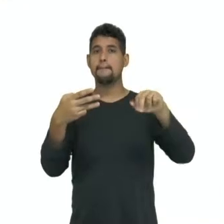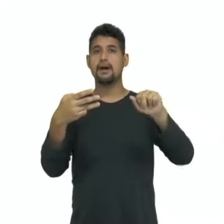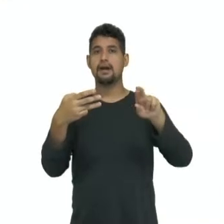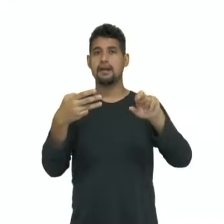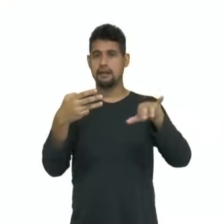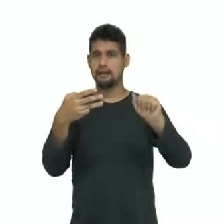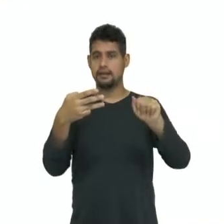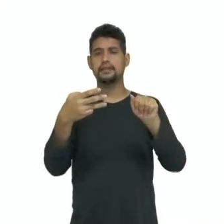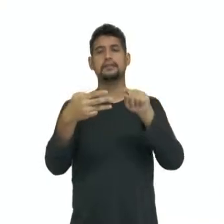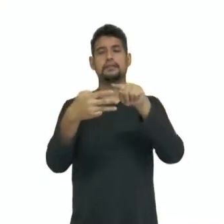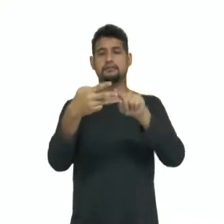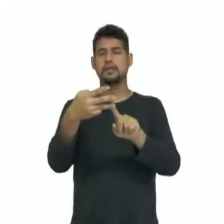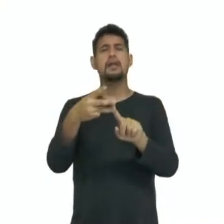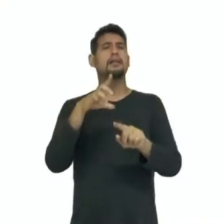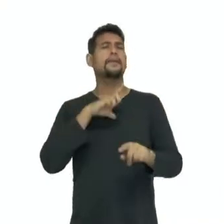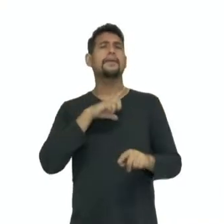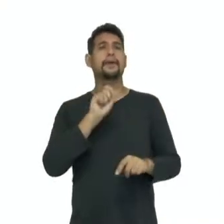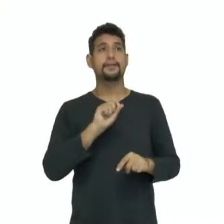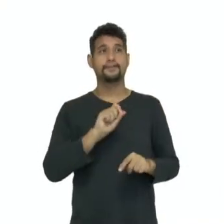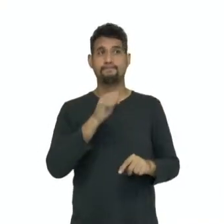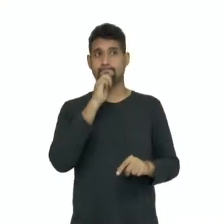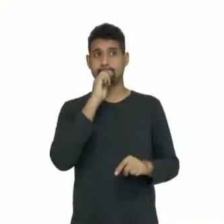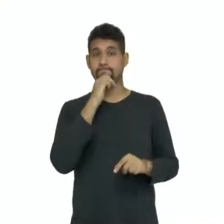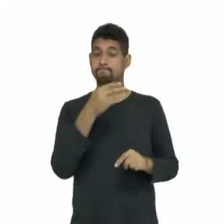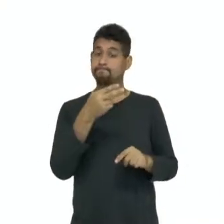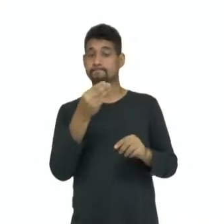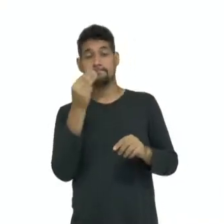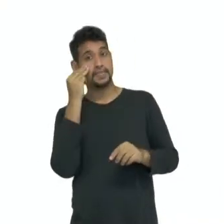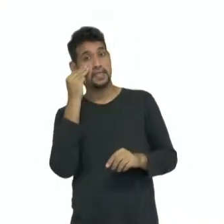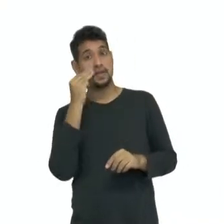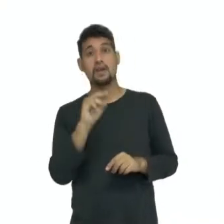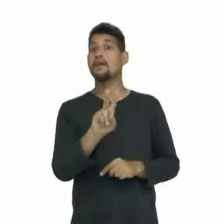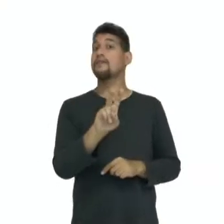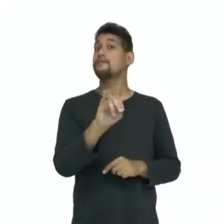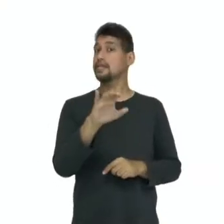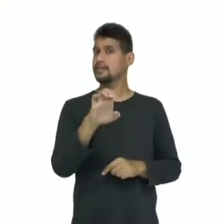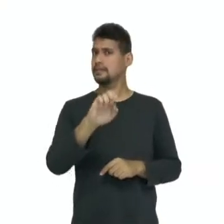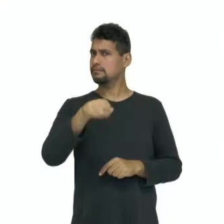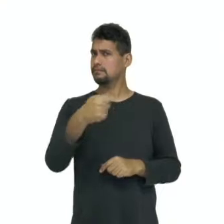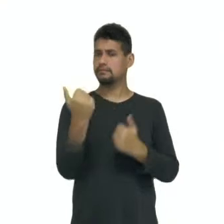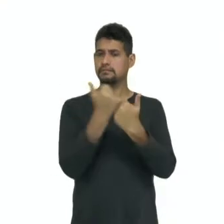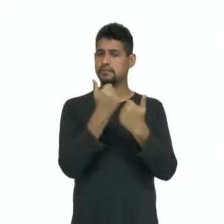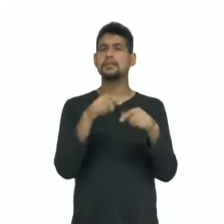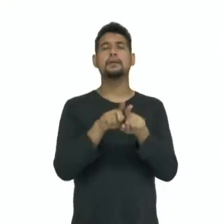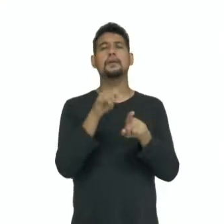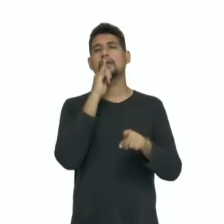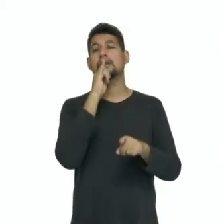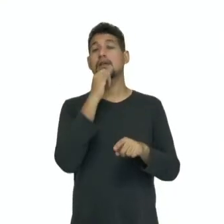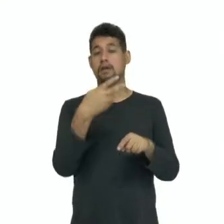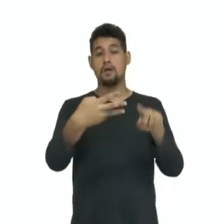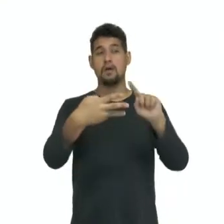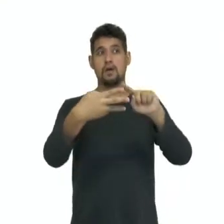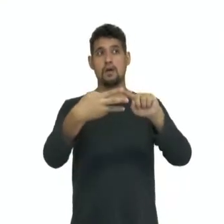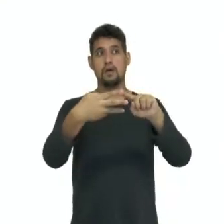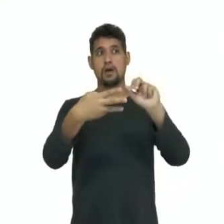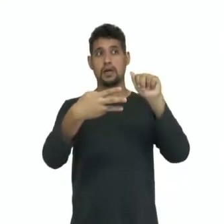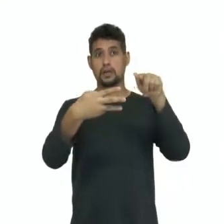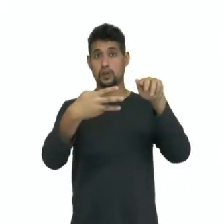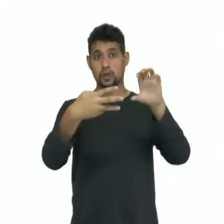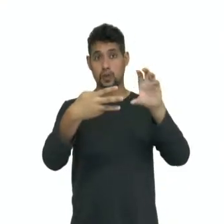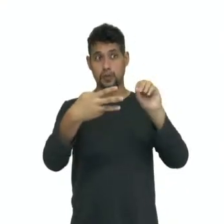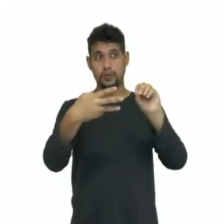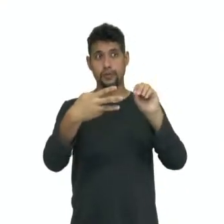mais 2 possibilidades, para ser o vice-representante. Então, no caso aqui, o Antônio Carlos e a Mariana,